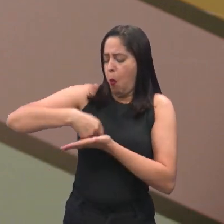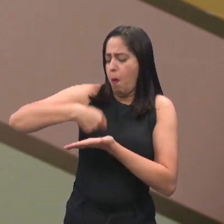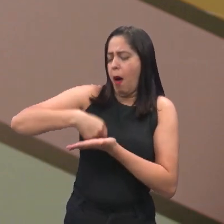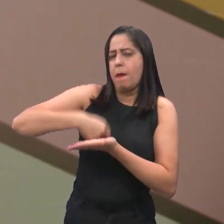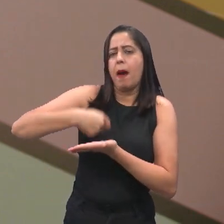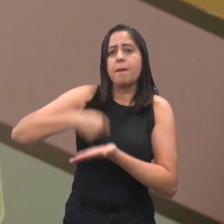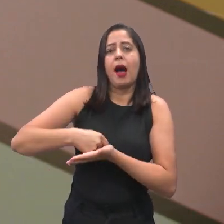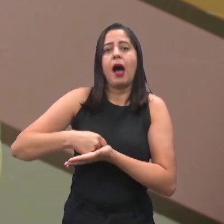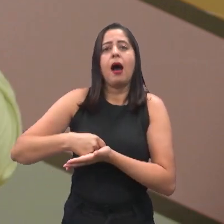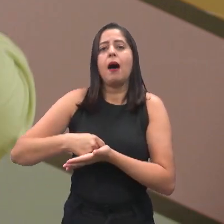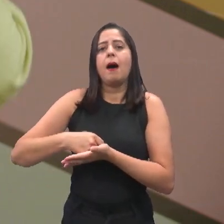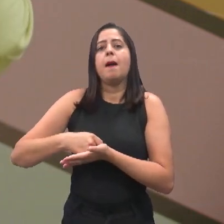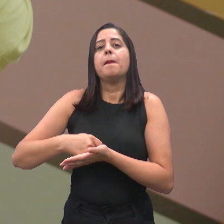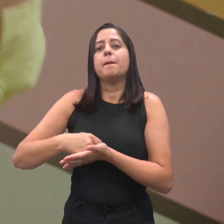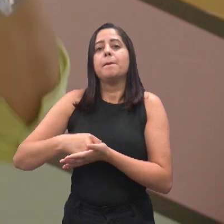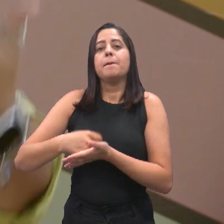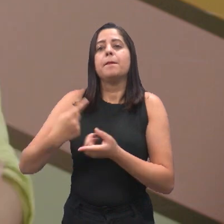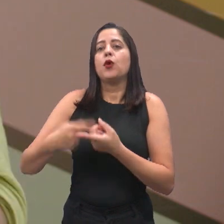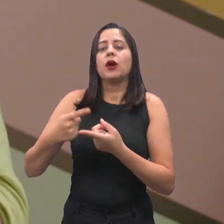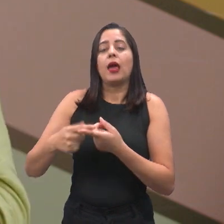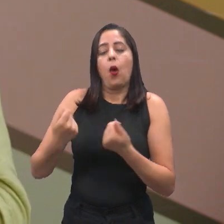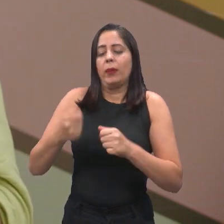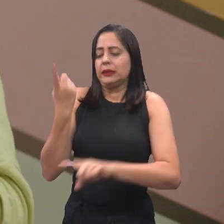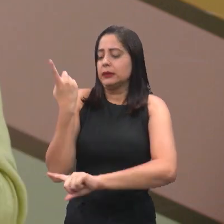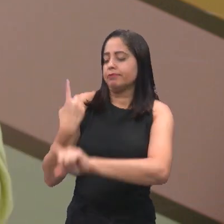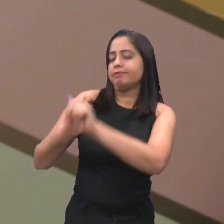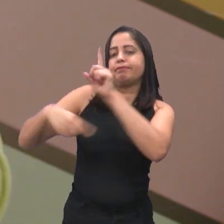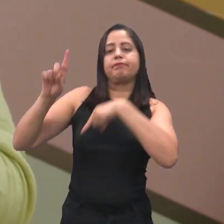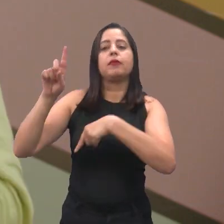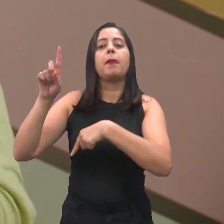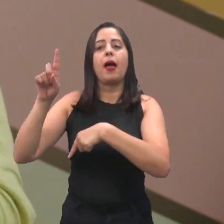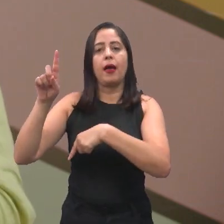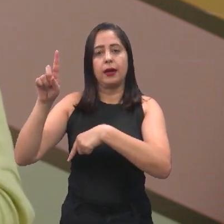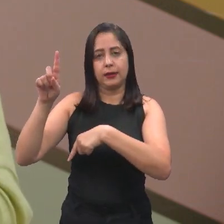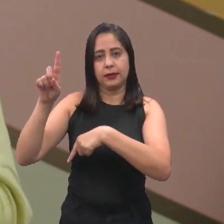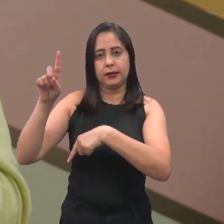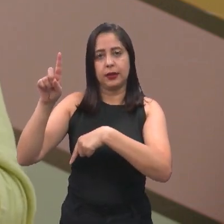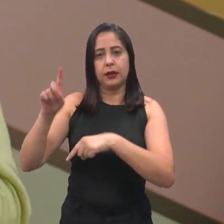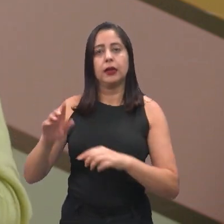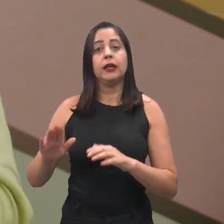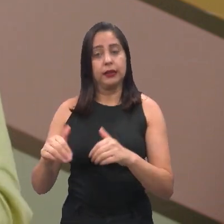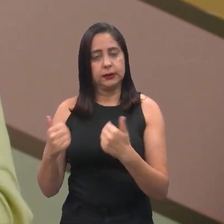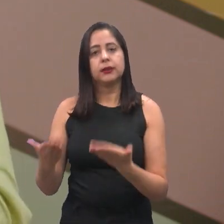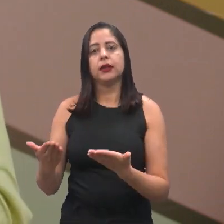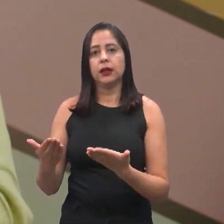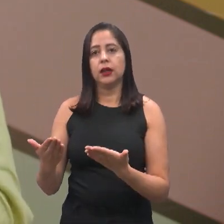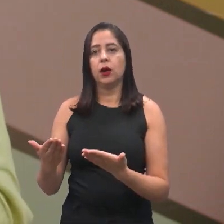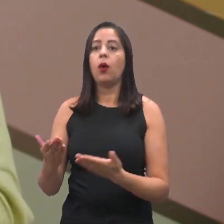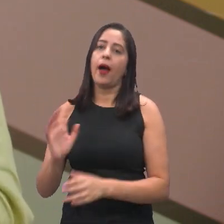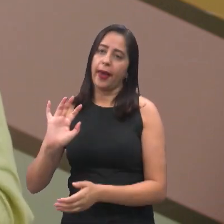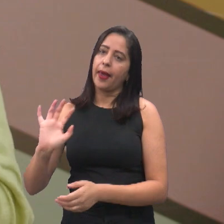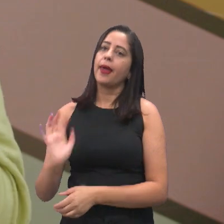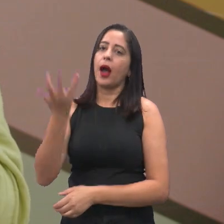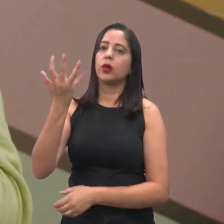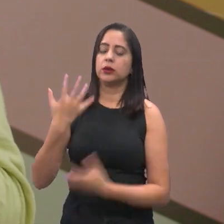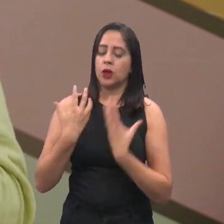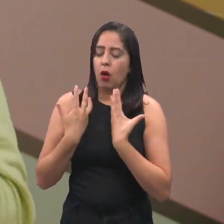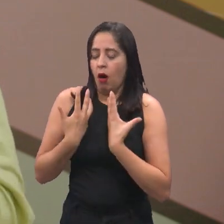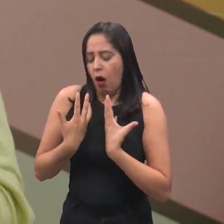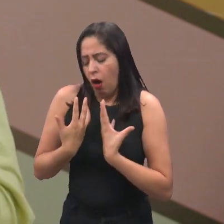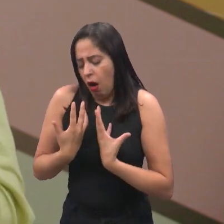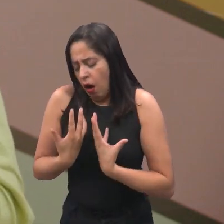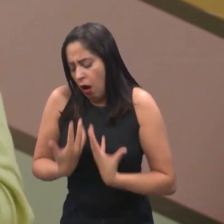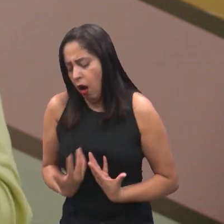que naquele momento estava acima do necessário, do desejável. Então eu tive uma exaustão mesmo. Foi perto da